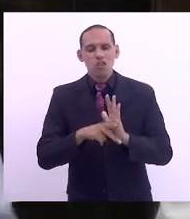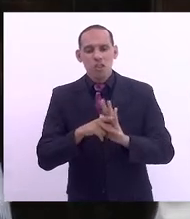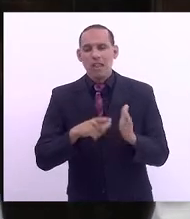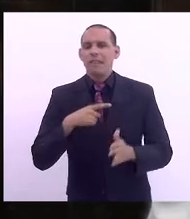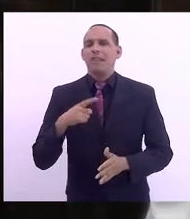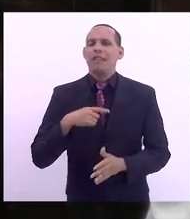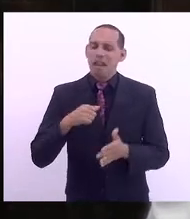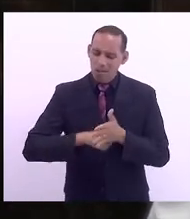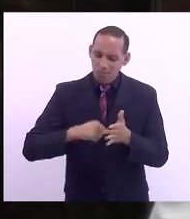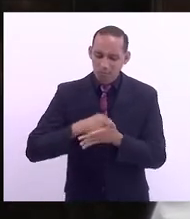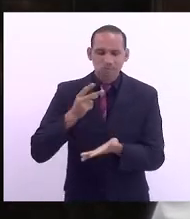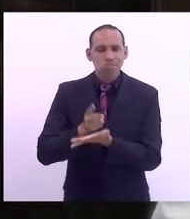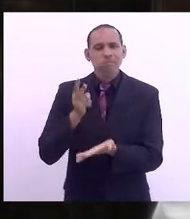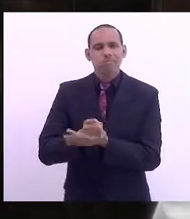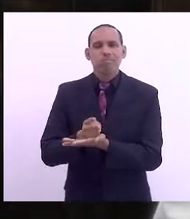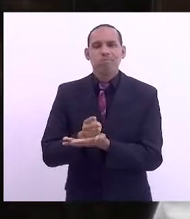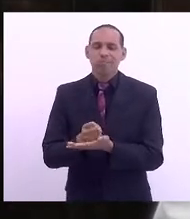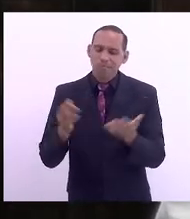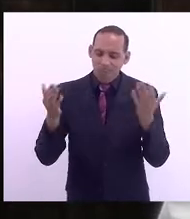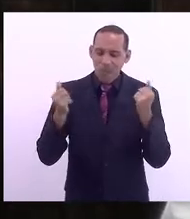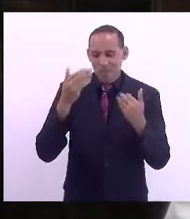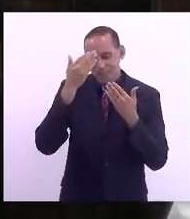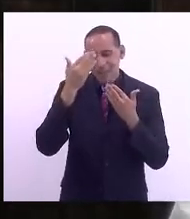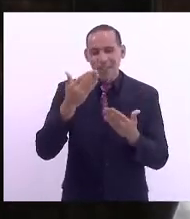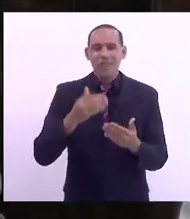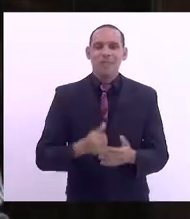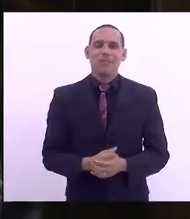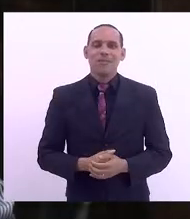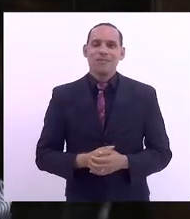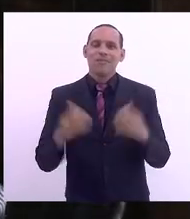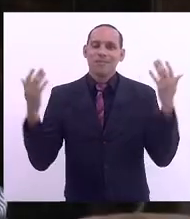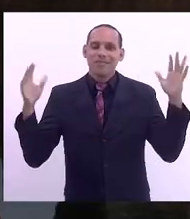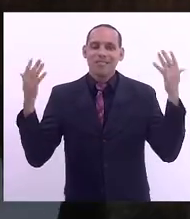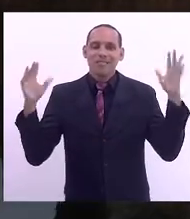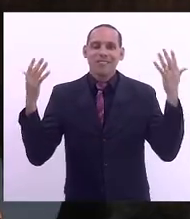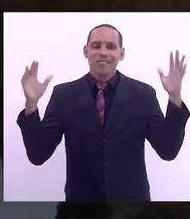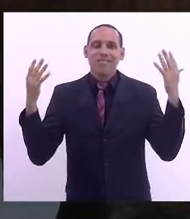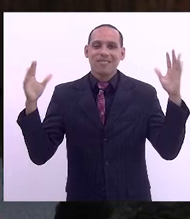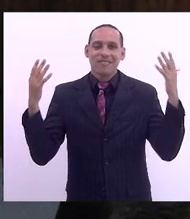luta continua e vamos lá. Muito obrigado.